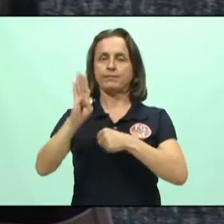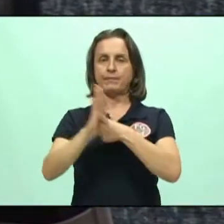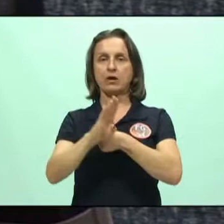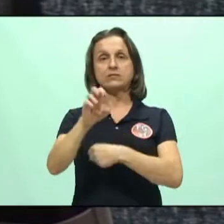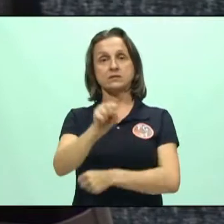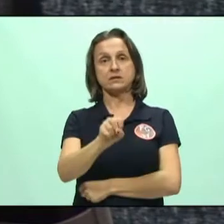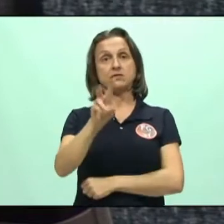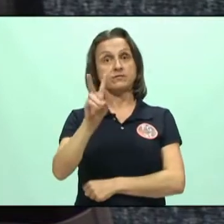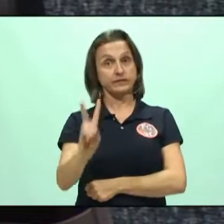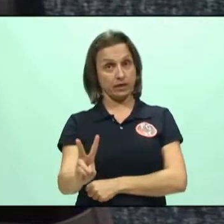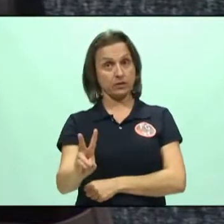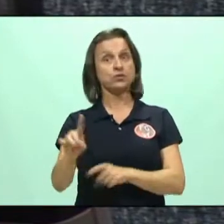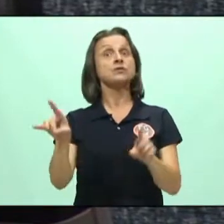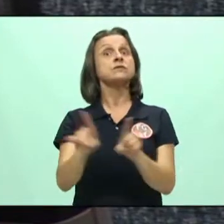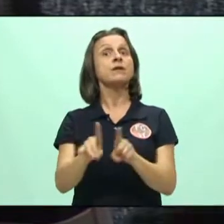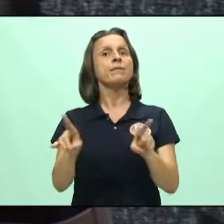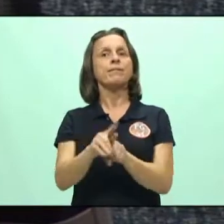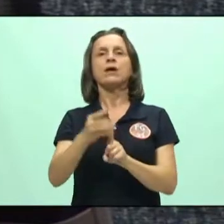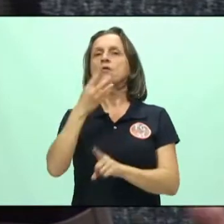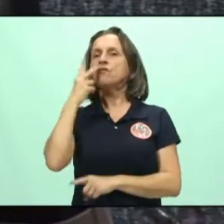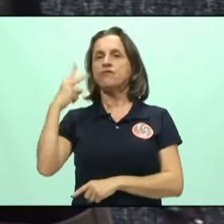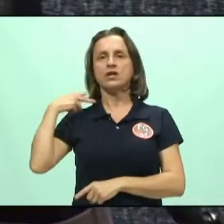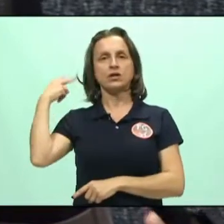também o vereador Gilberto